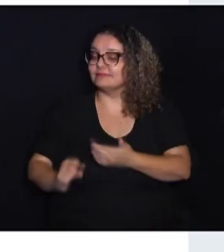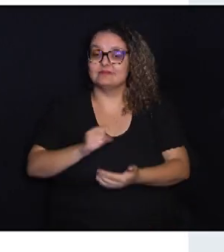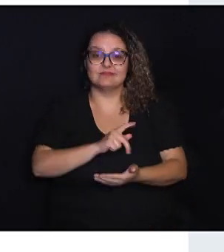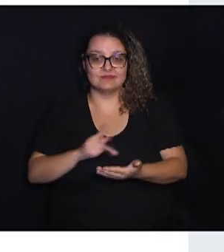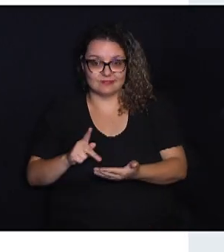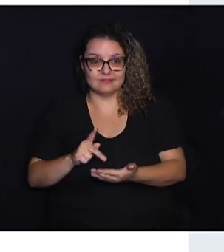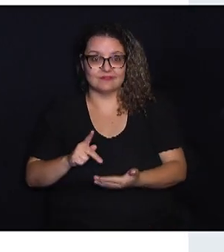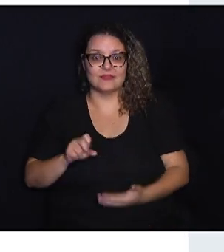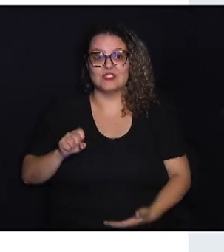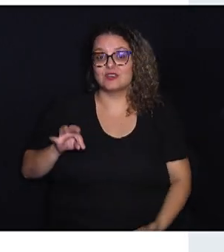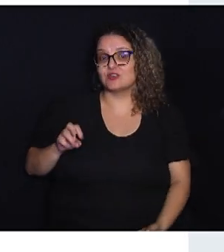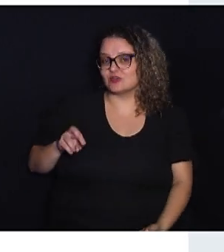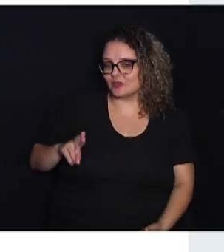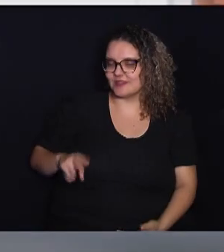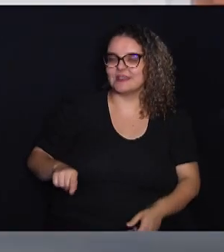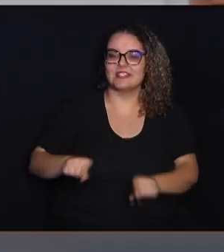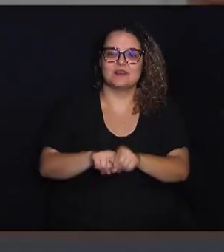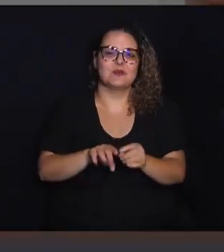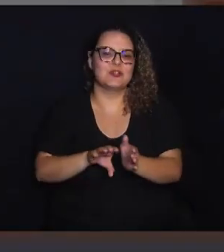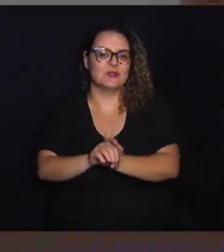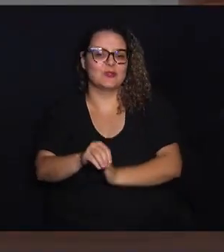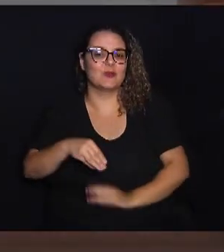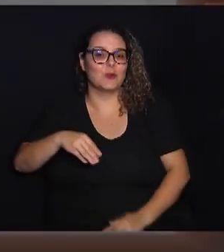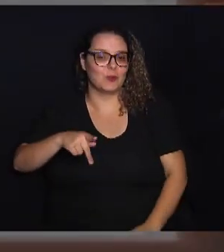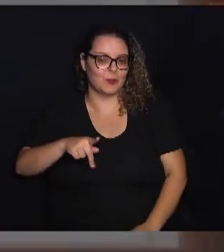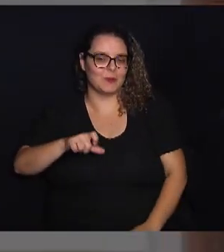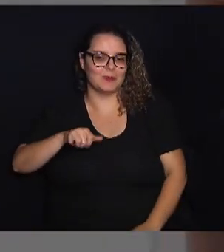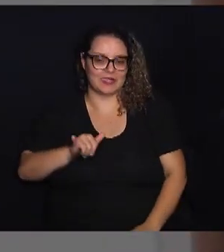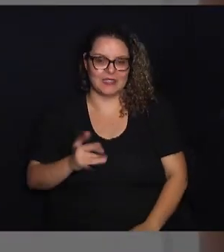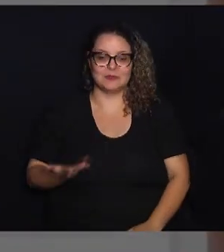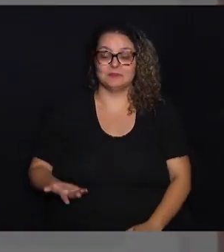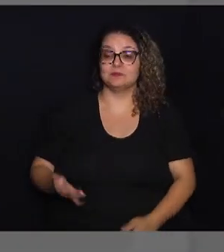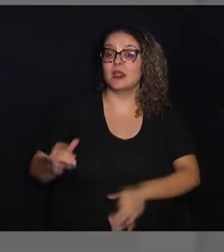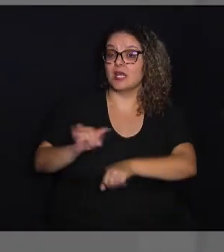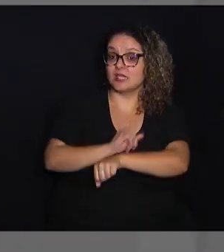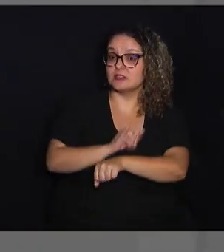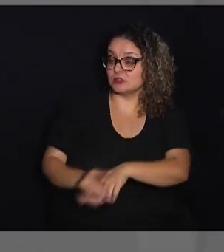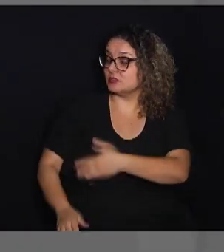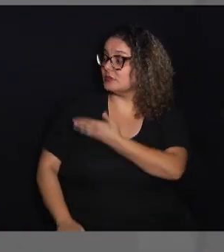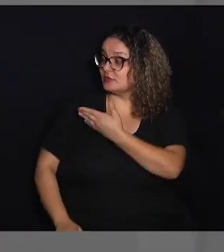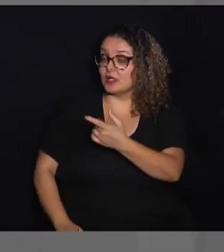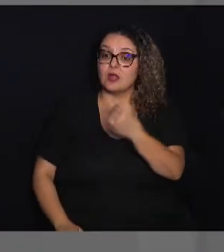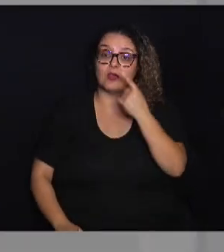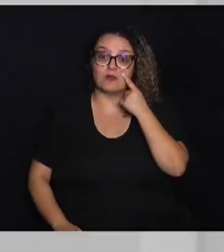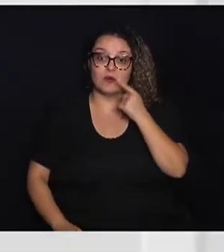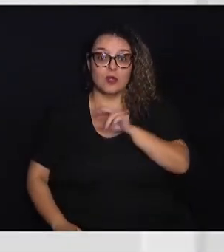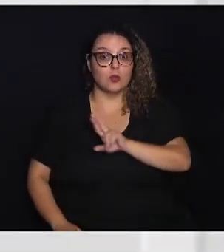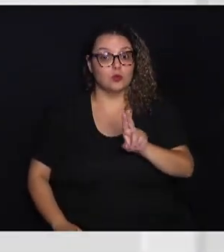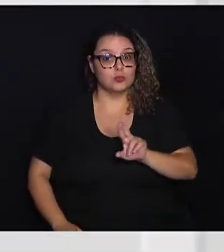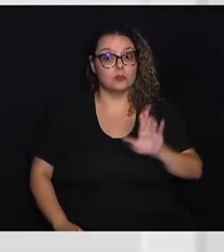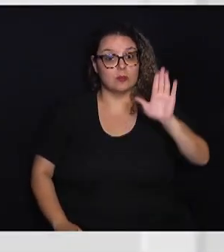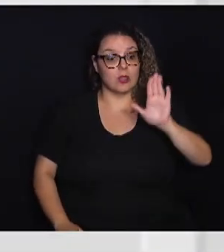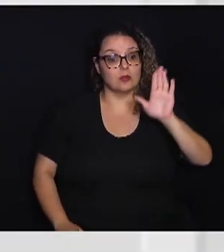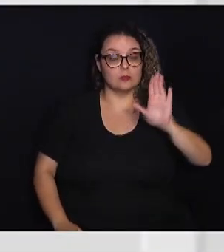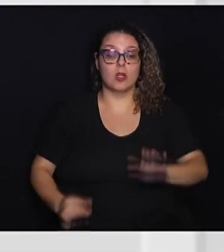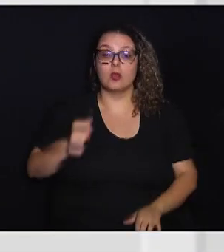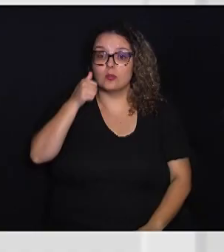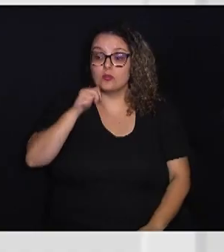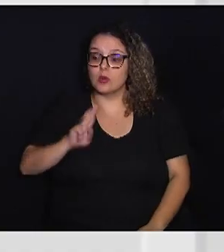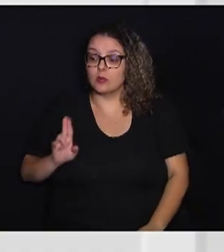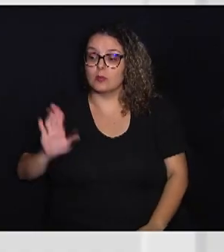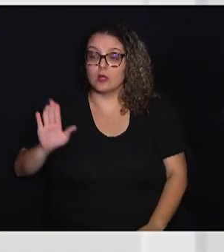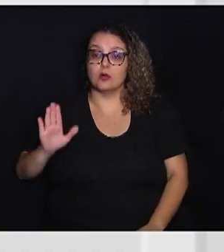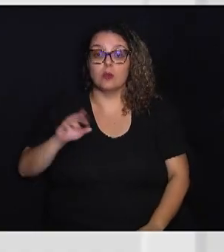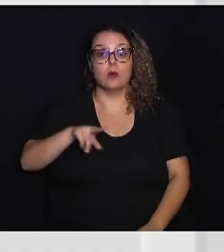App Store e Google Play. Pela ferramenta, é possível consultar o nome da candidata ou do candidato ou o cargo